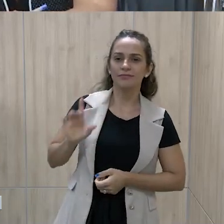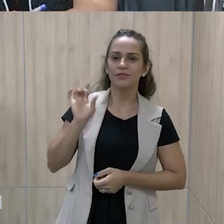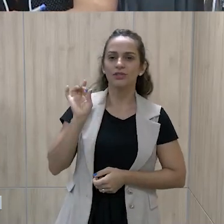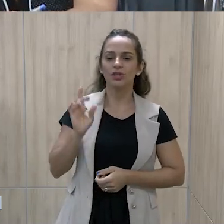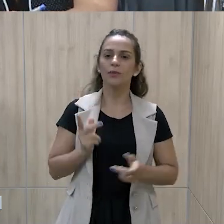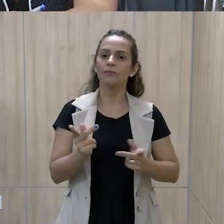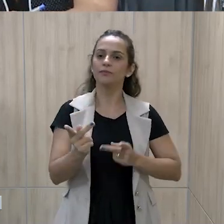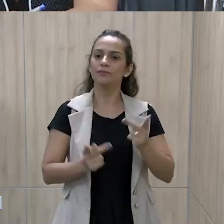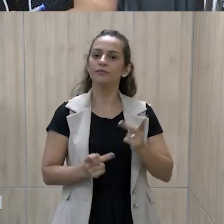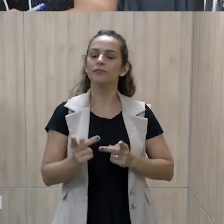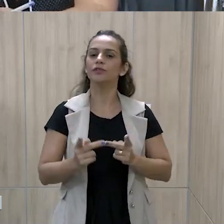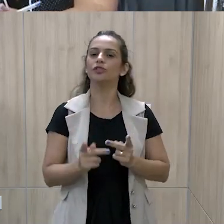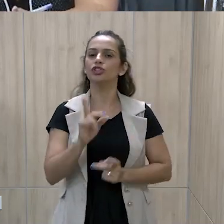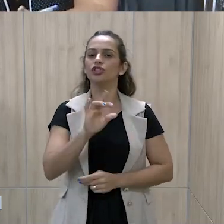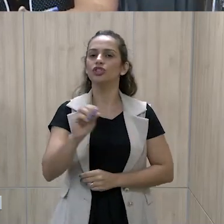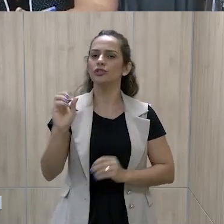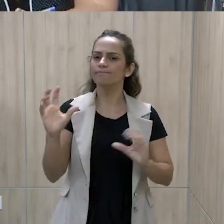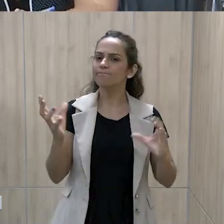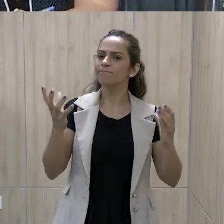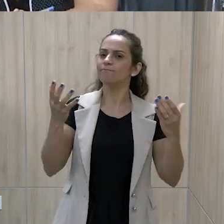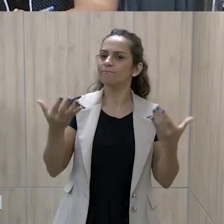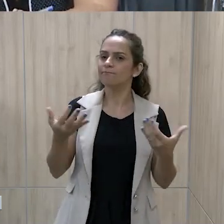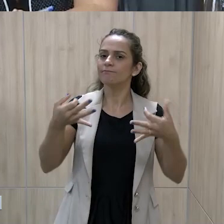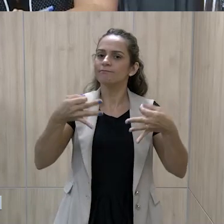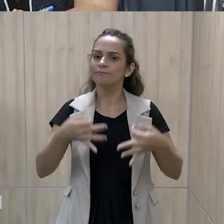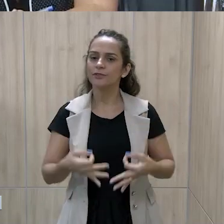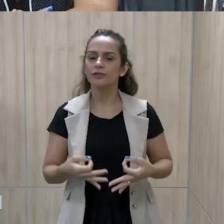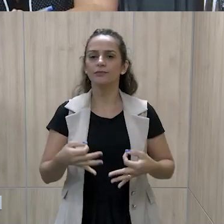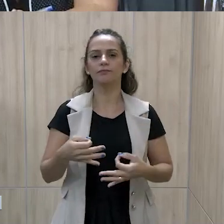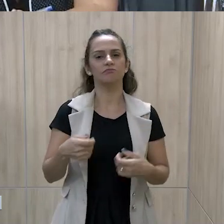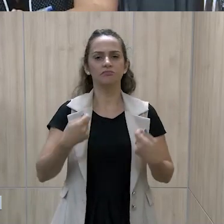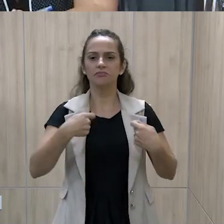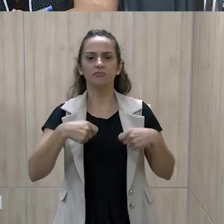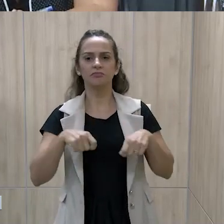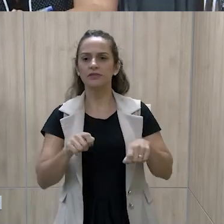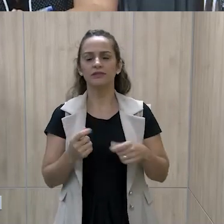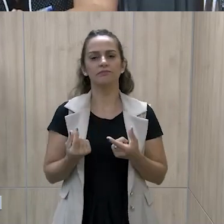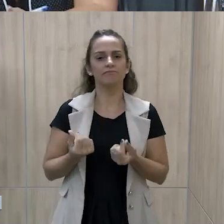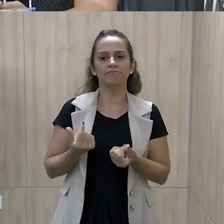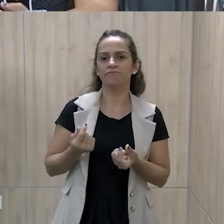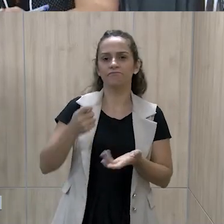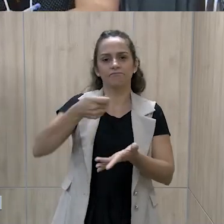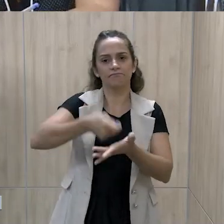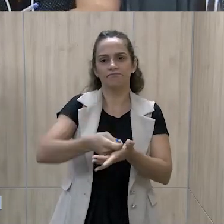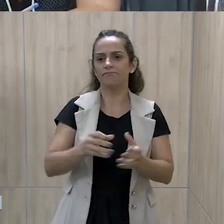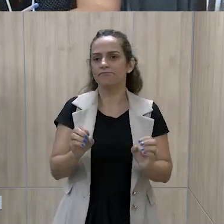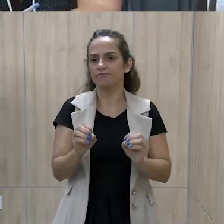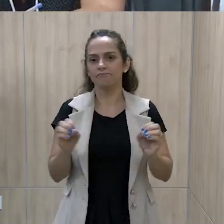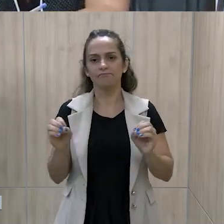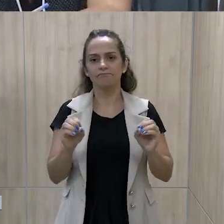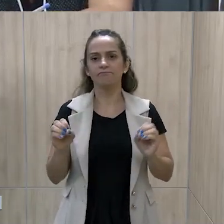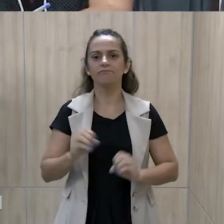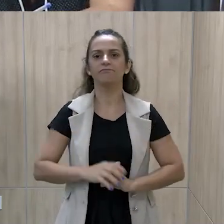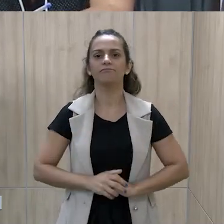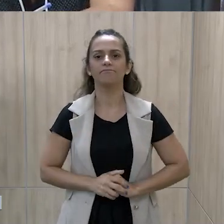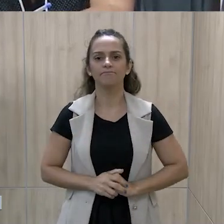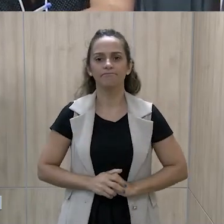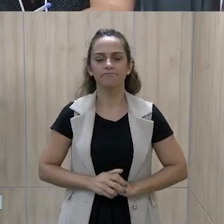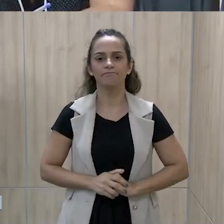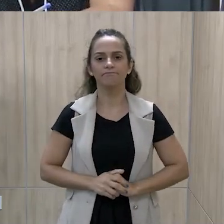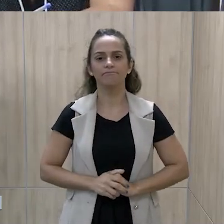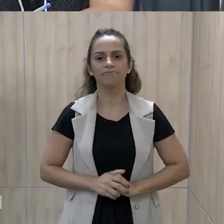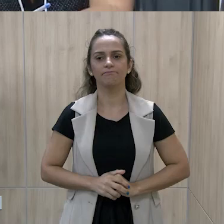senhor presidente trata-se apenas de projeto de lei de data comemorativa razão pela qual não há qualquer impacto no orçamento